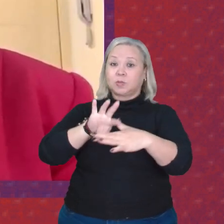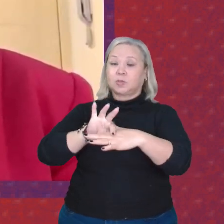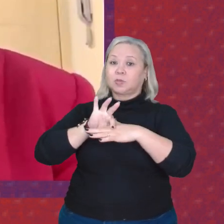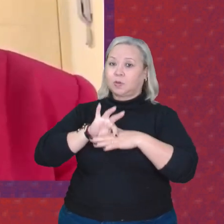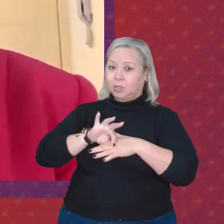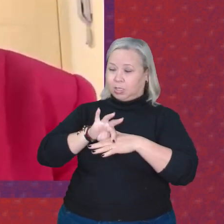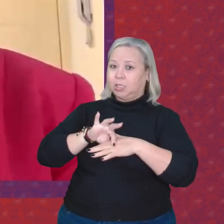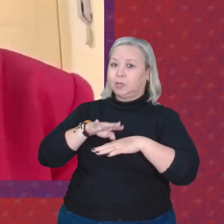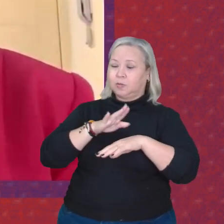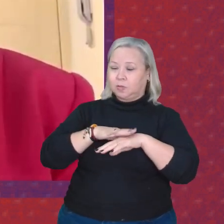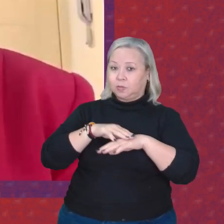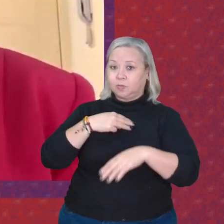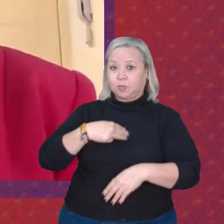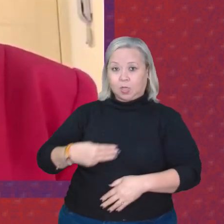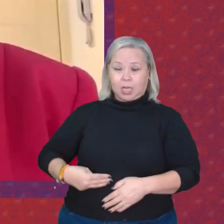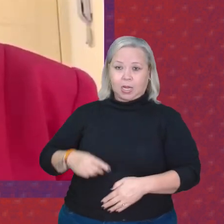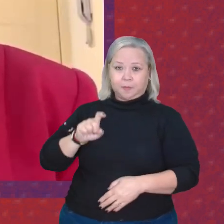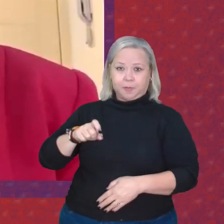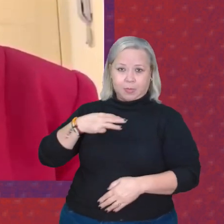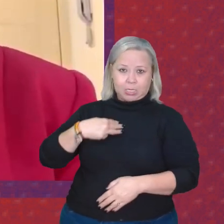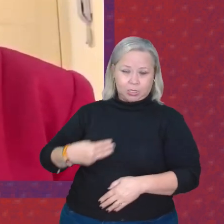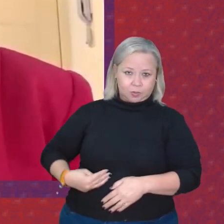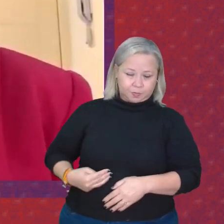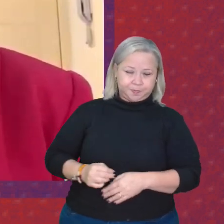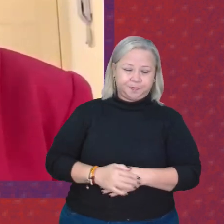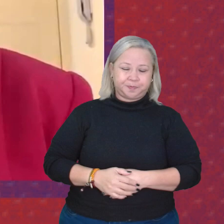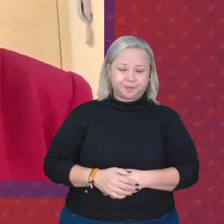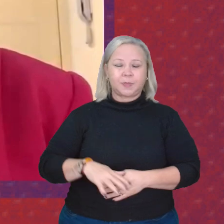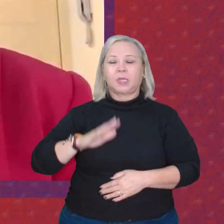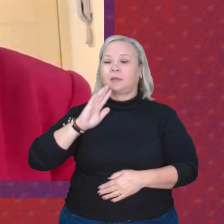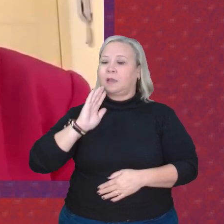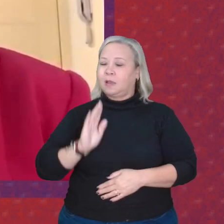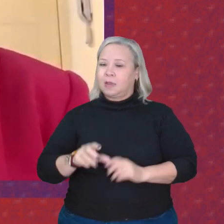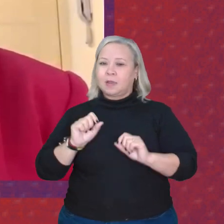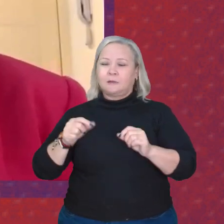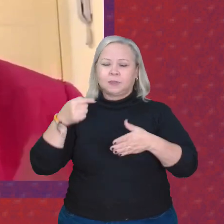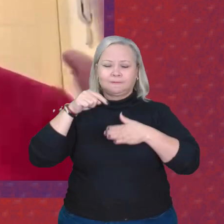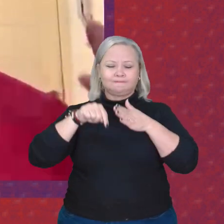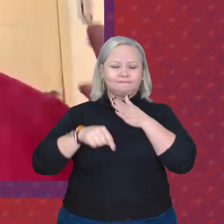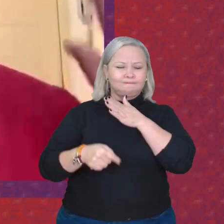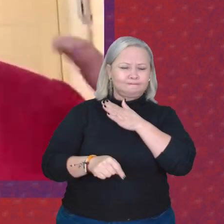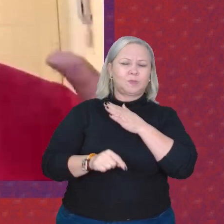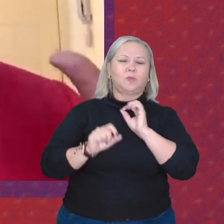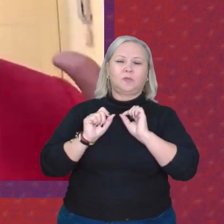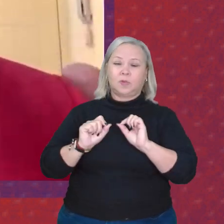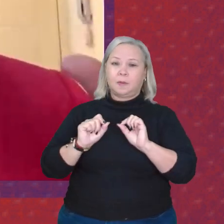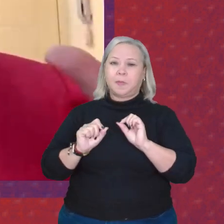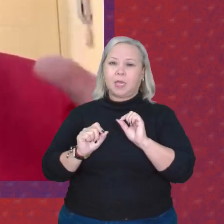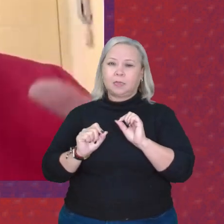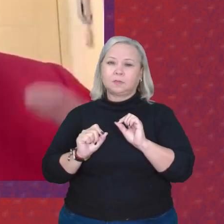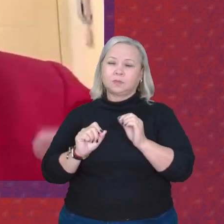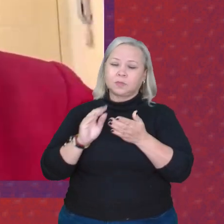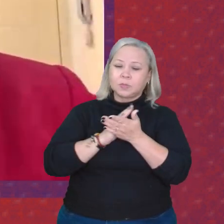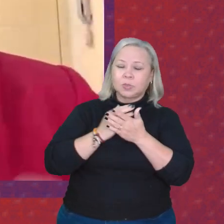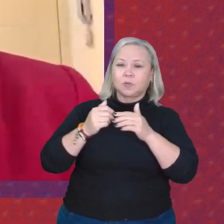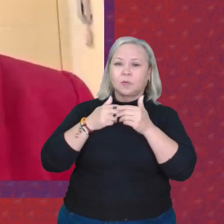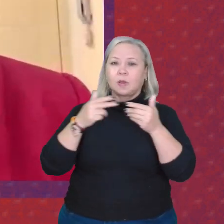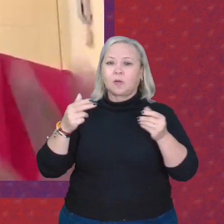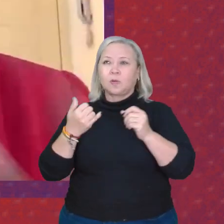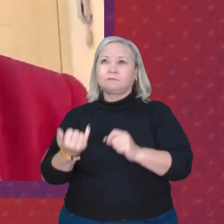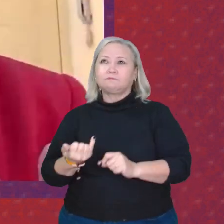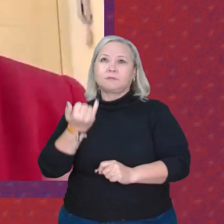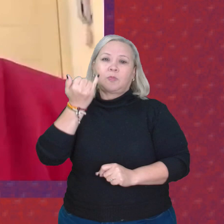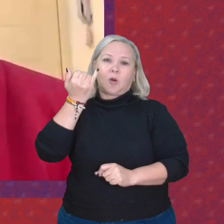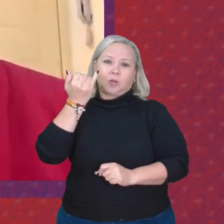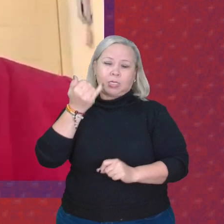na condição de ministro de Estado. Então, isso já foi assim, um aprofundamento de algo que vinha, da importância de